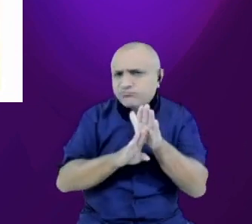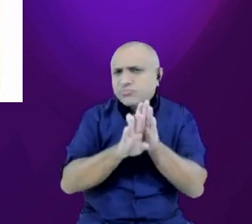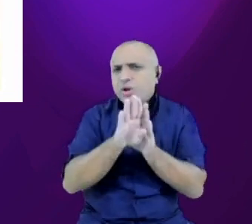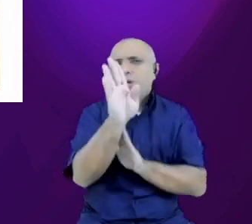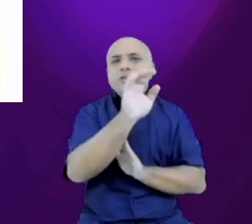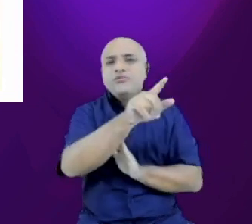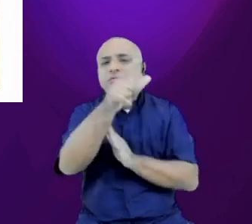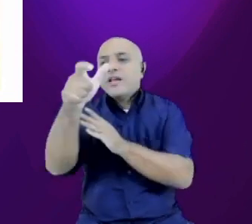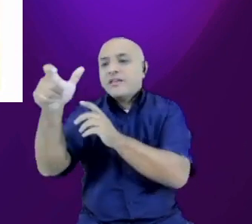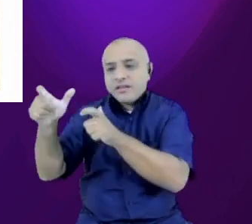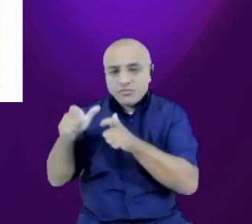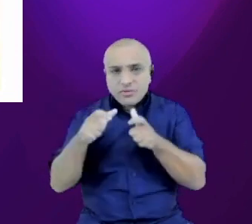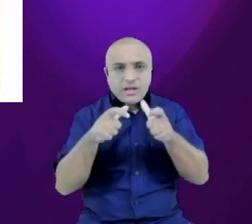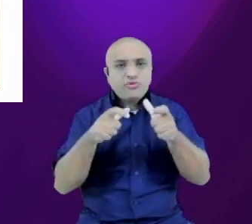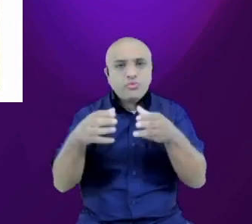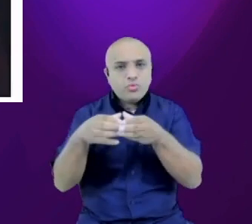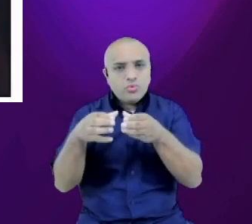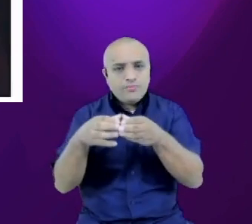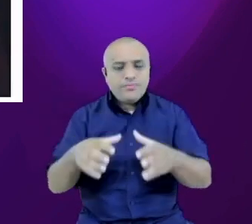grupo.